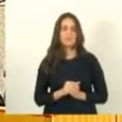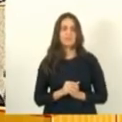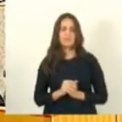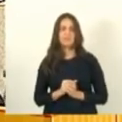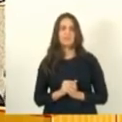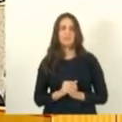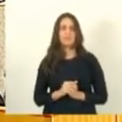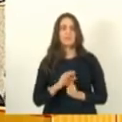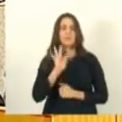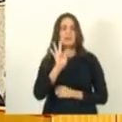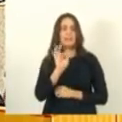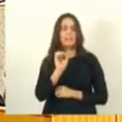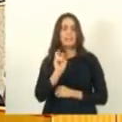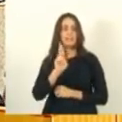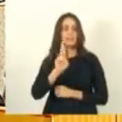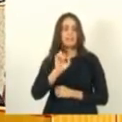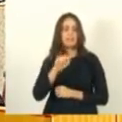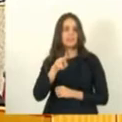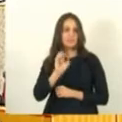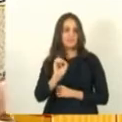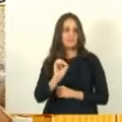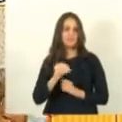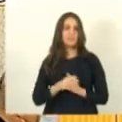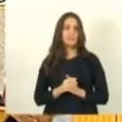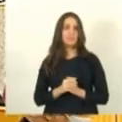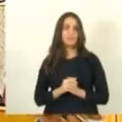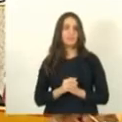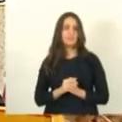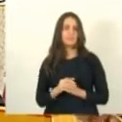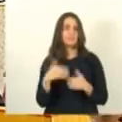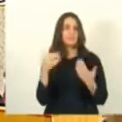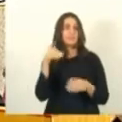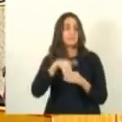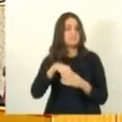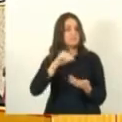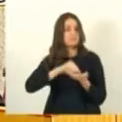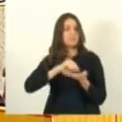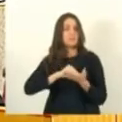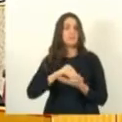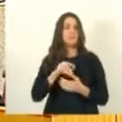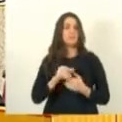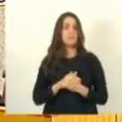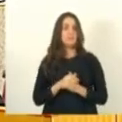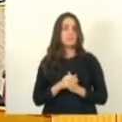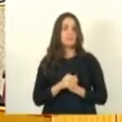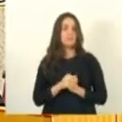Deputado Torino Marques. Deputado Torino Marques, falta o voto de Vossa Excelência.